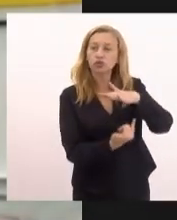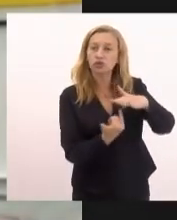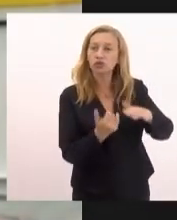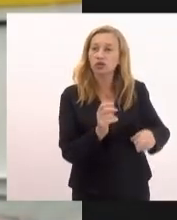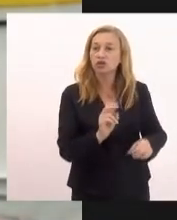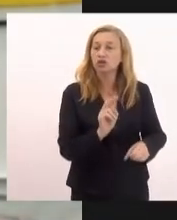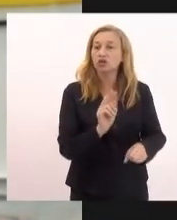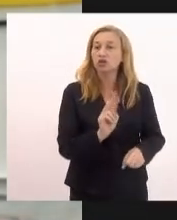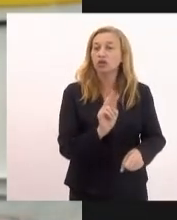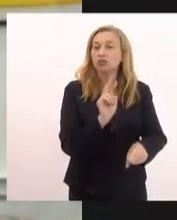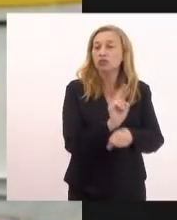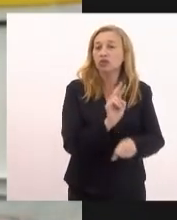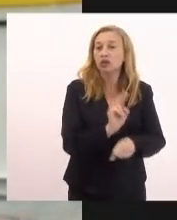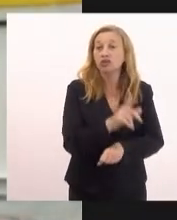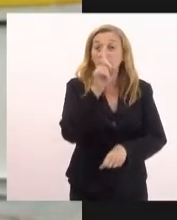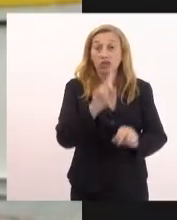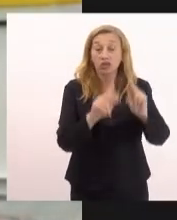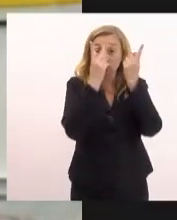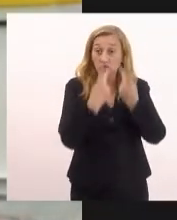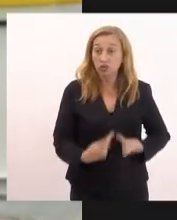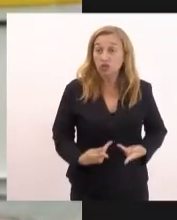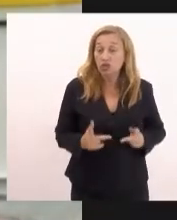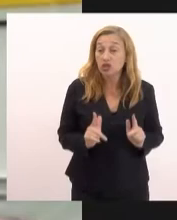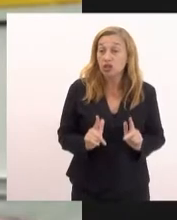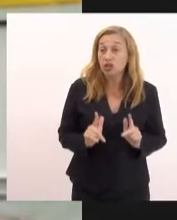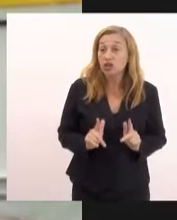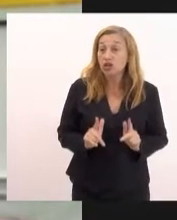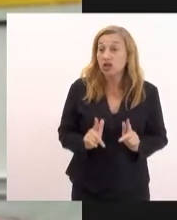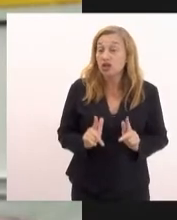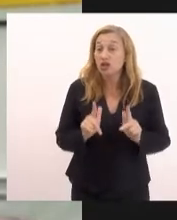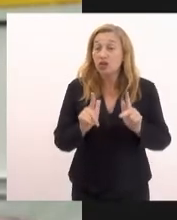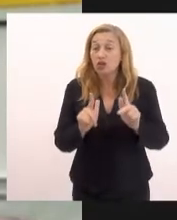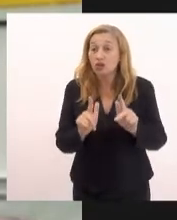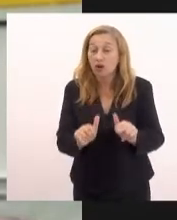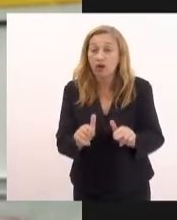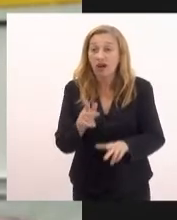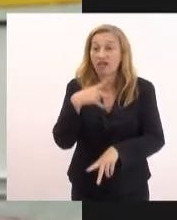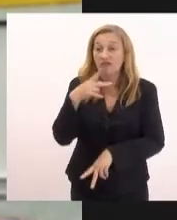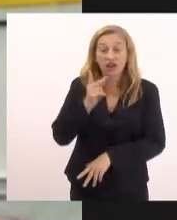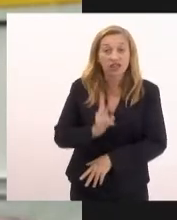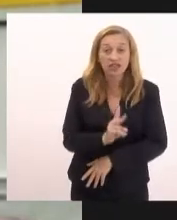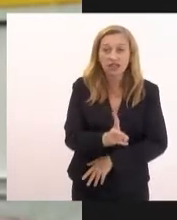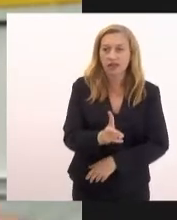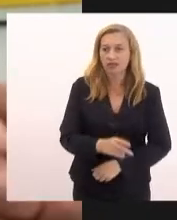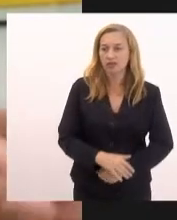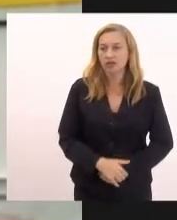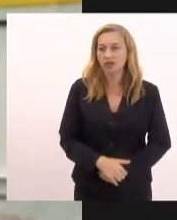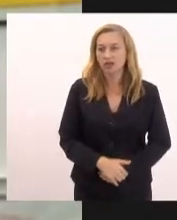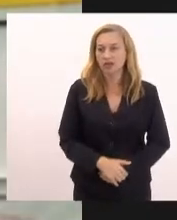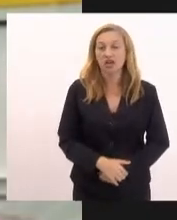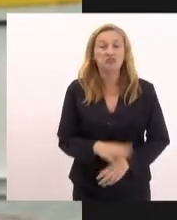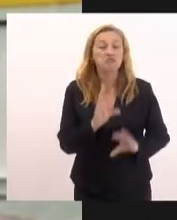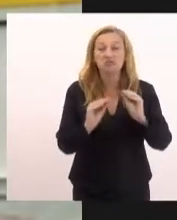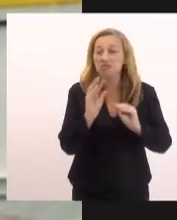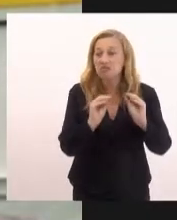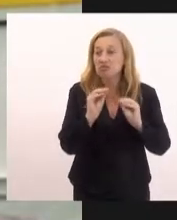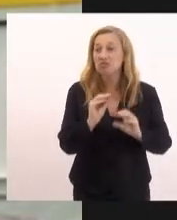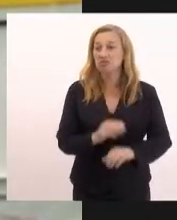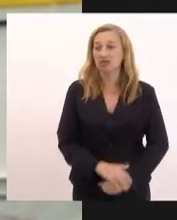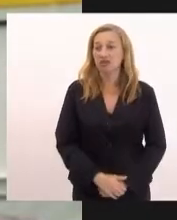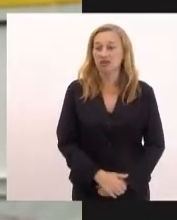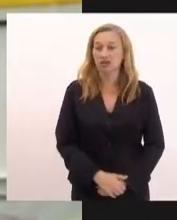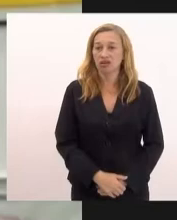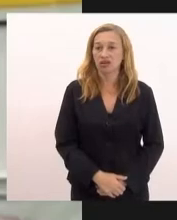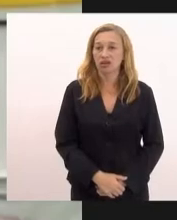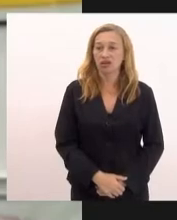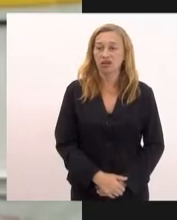defesa de direitos humanos com o mesmo discursinho de sempre, o mesmo mimimi de sempre,